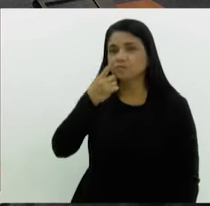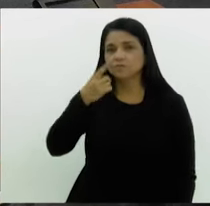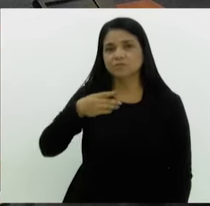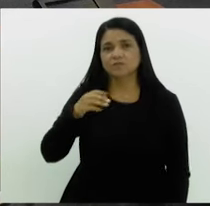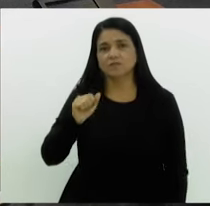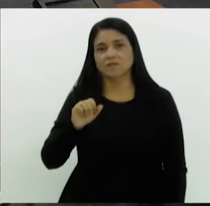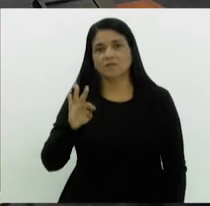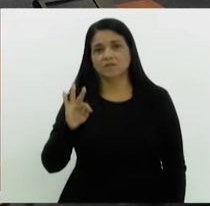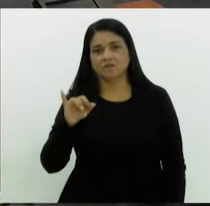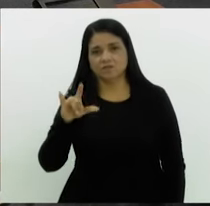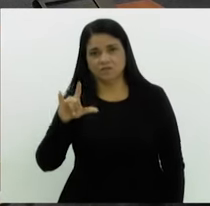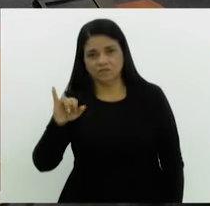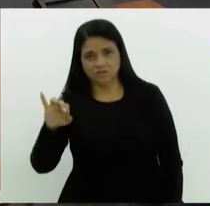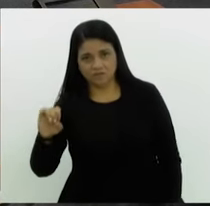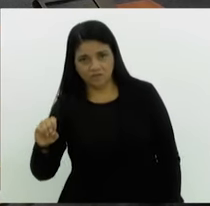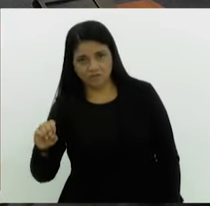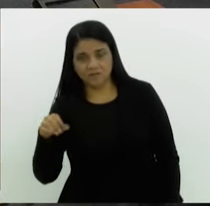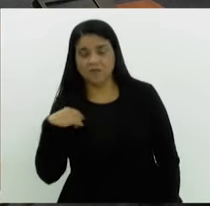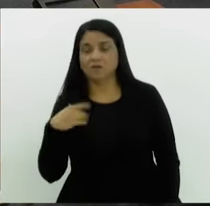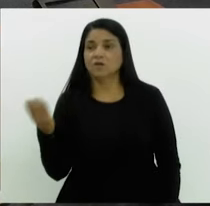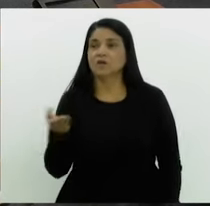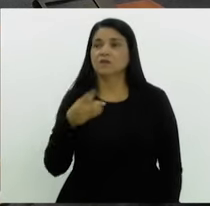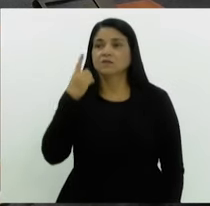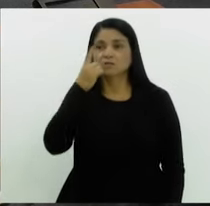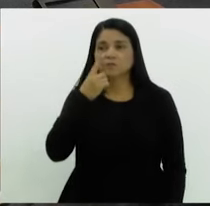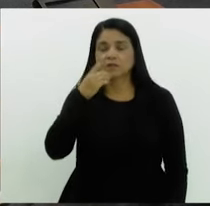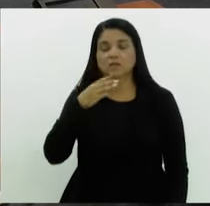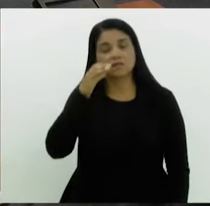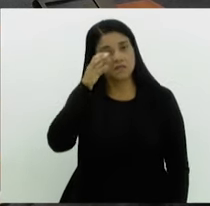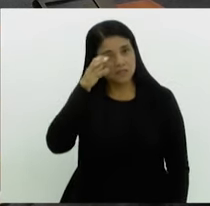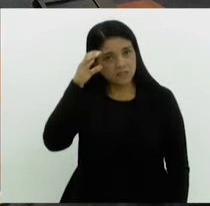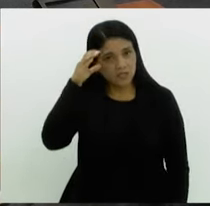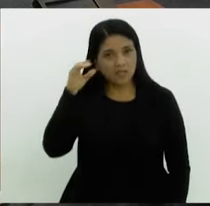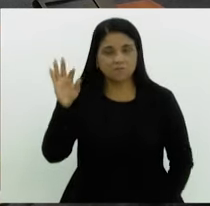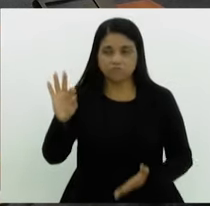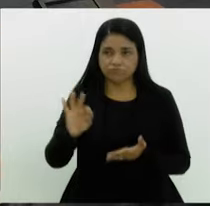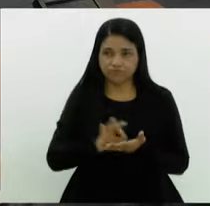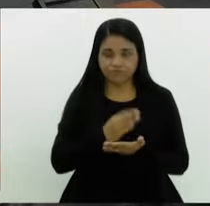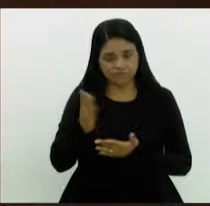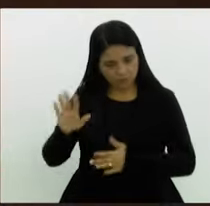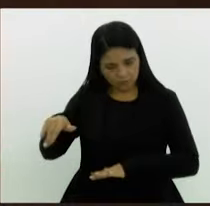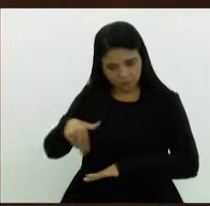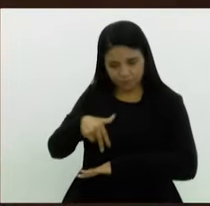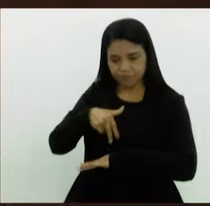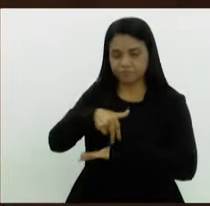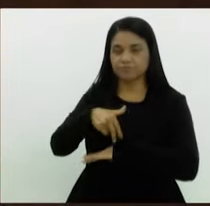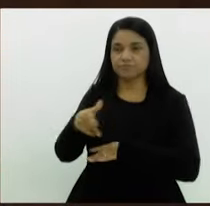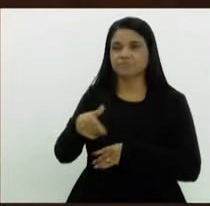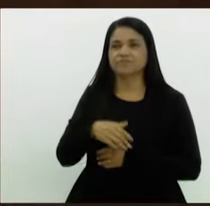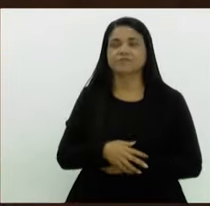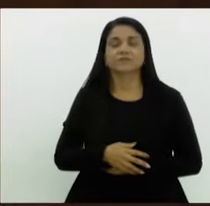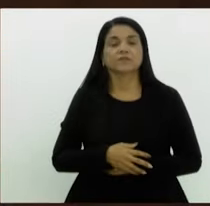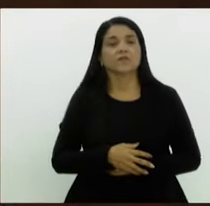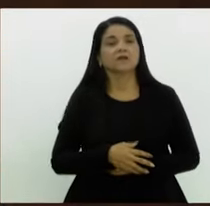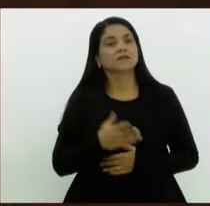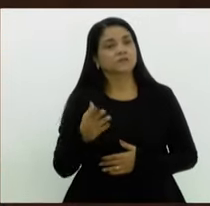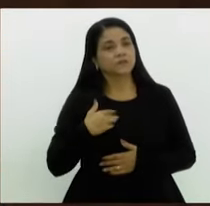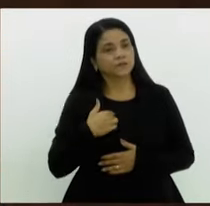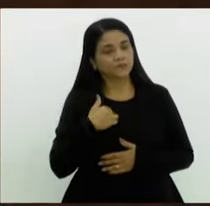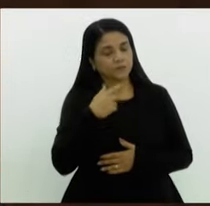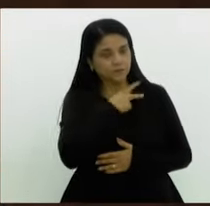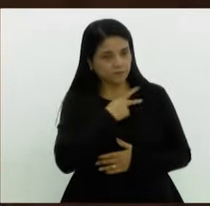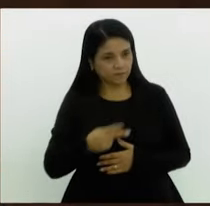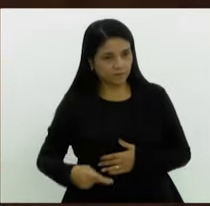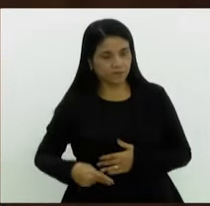orador inscrita, deputada Célia Jordão, pode se encaminhando para a tribuna. Por favor, Átila. Presidente, é só para compartilhar com